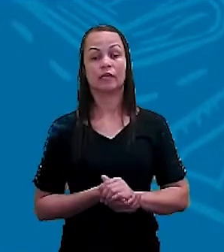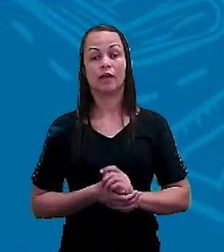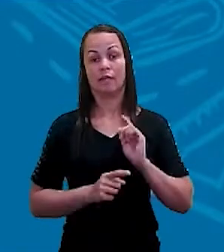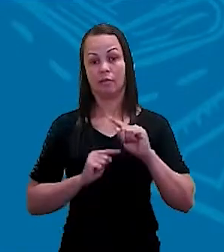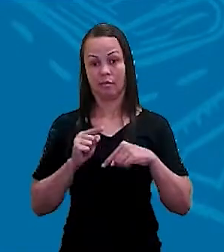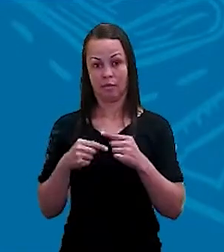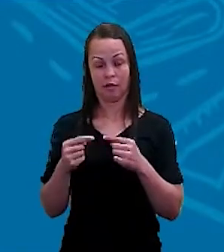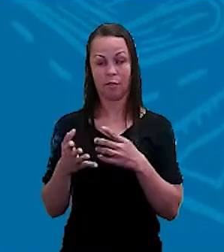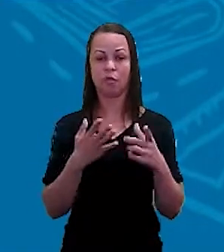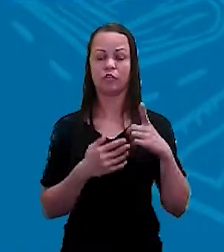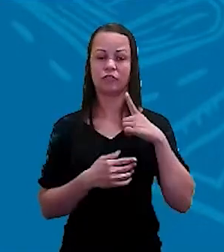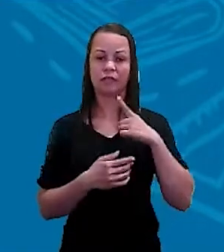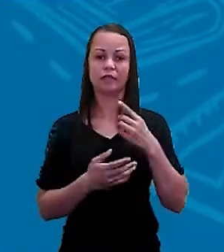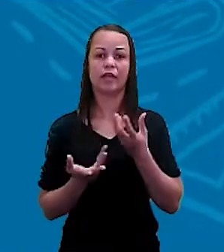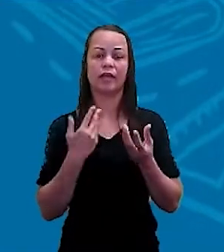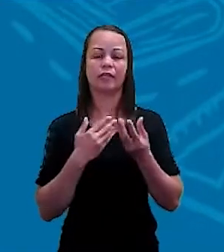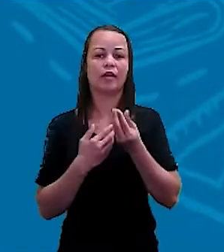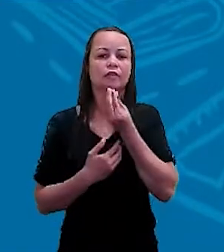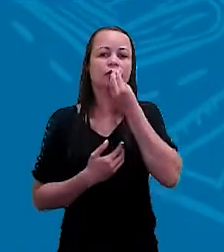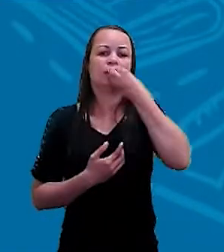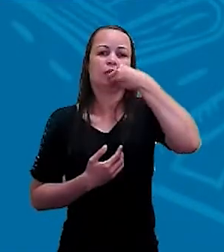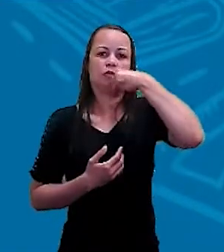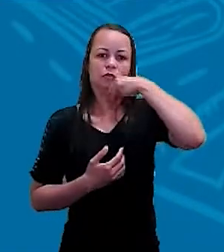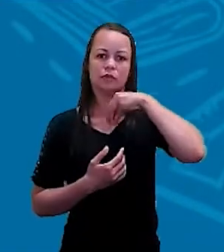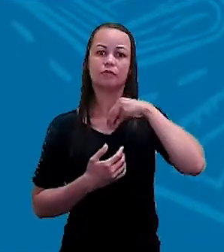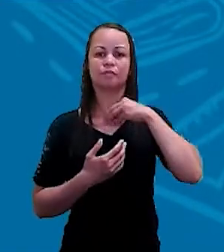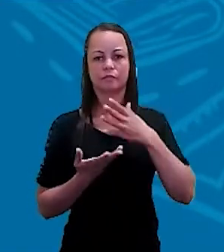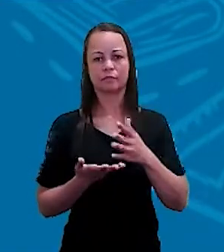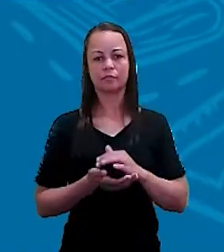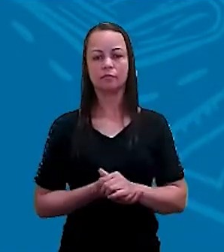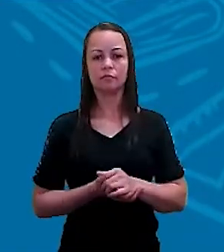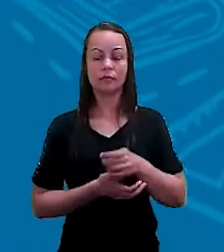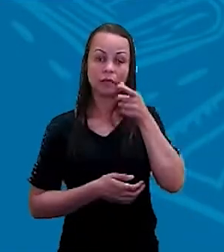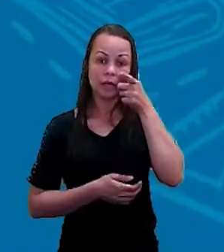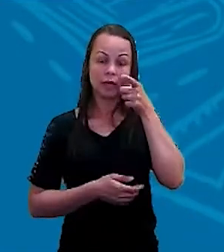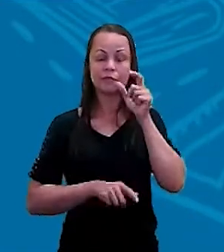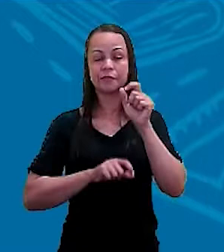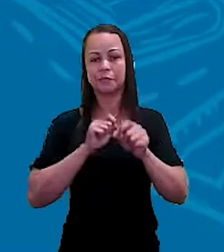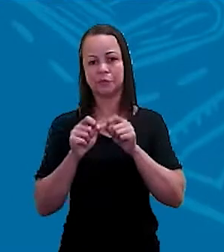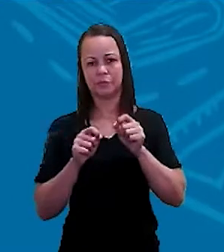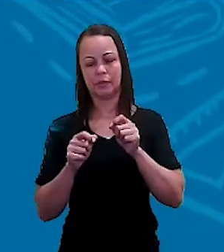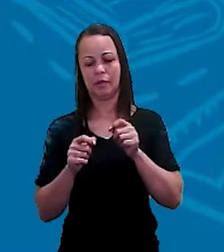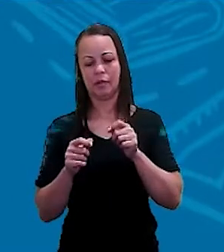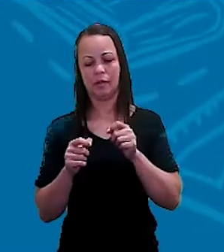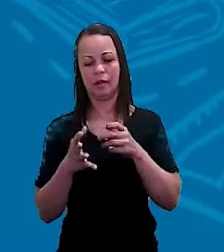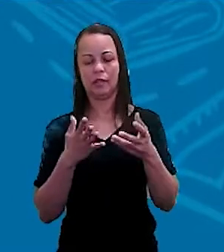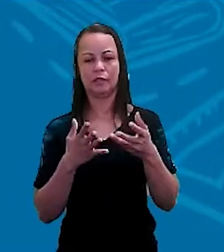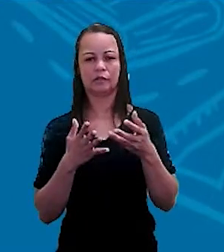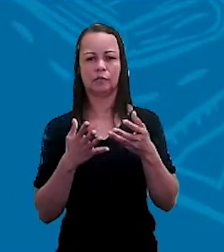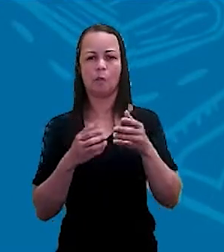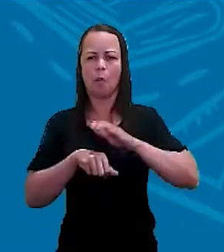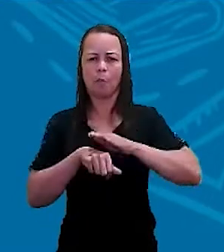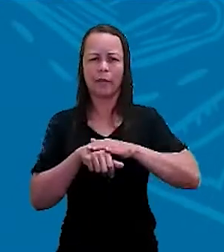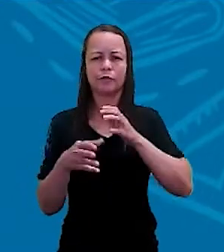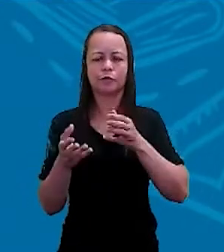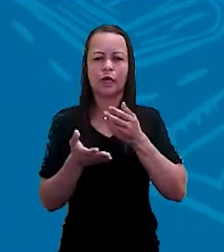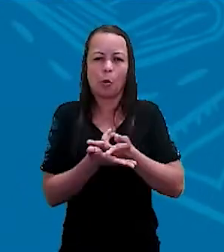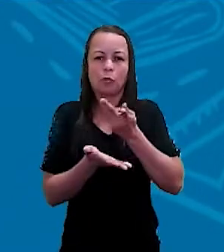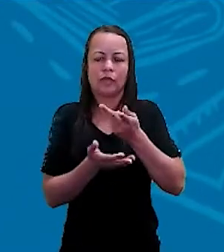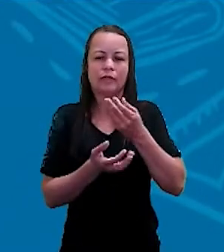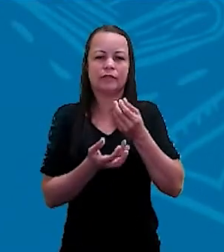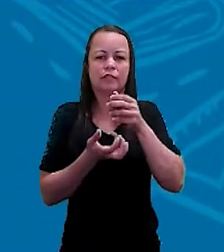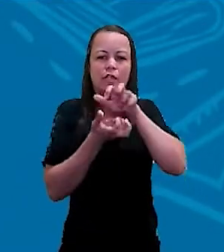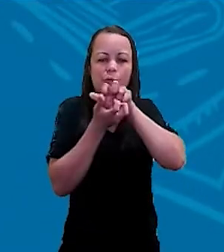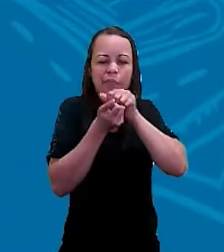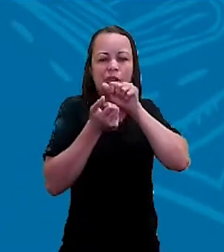vai ter o processo da deglutição. E é interessante que a partir do momento que ocorreu a deglutição, aquilo que antes era chamado de